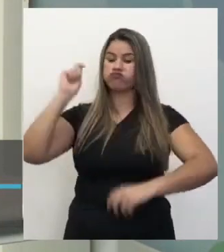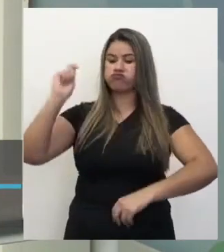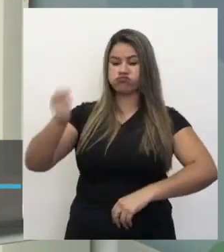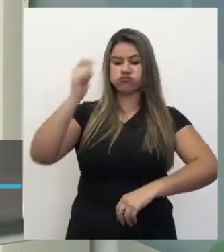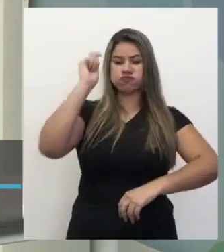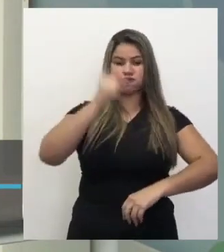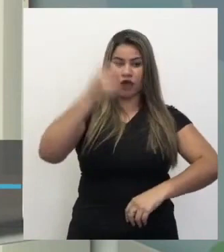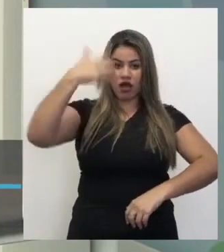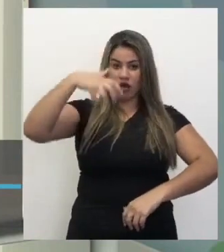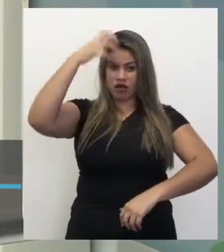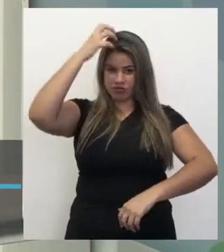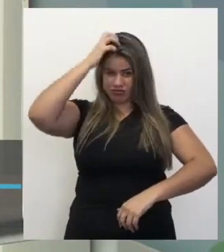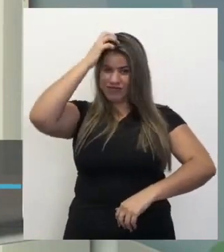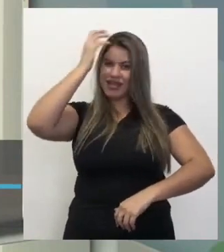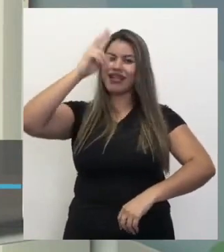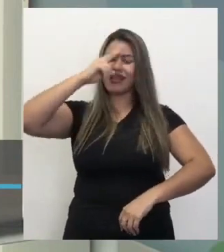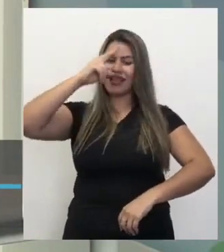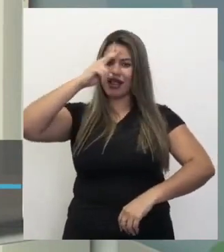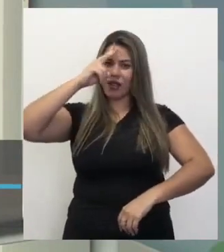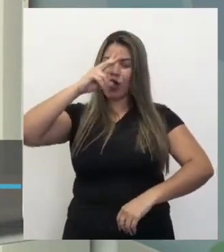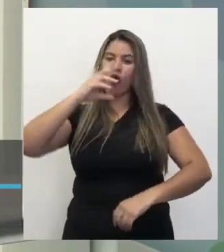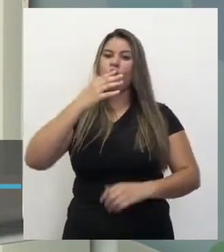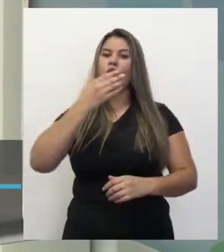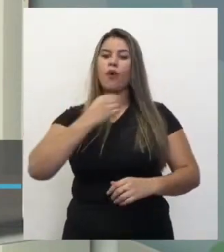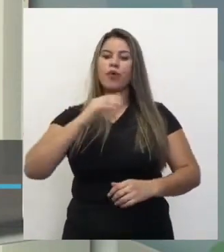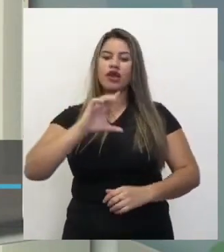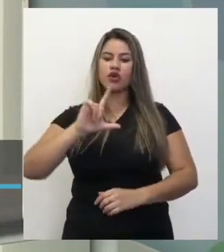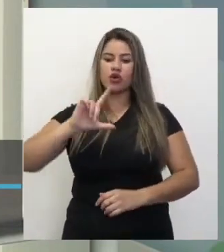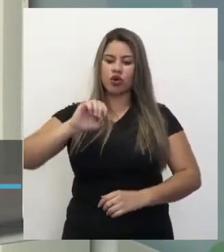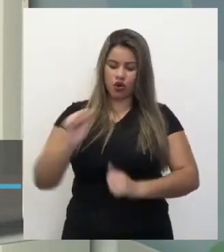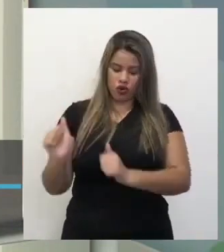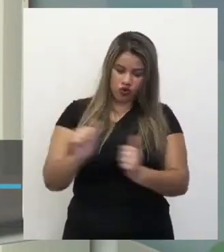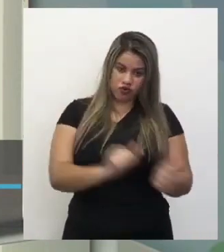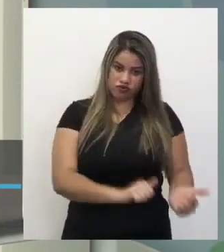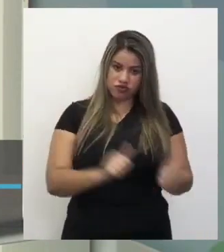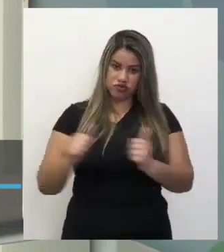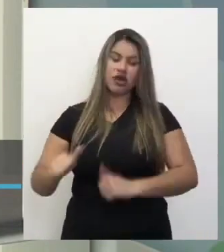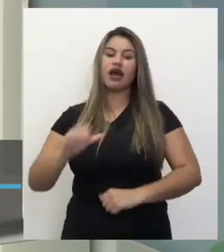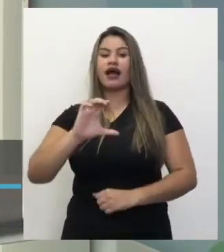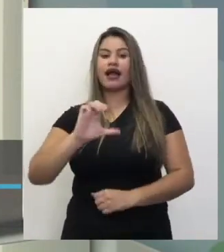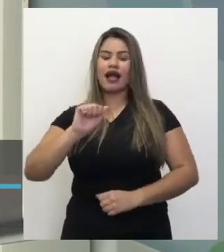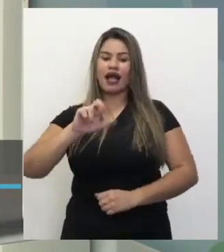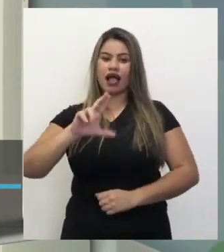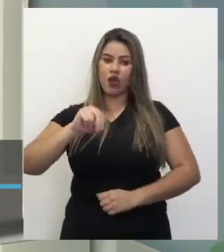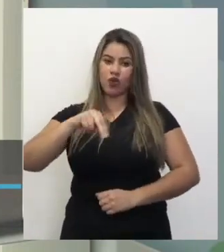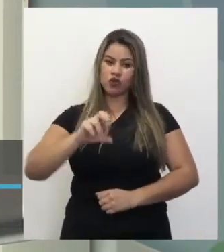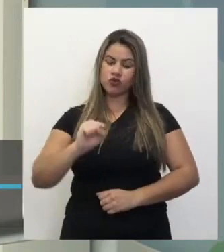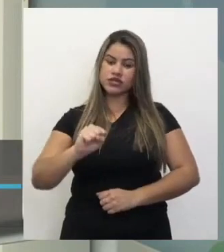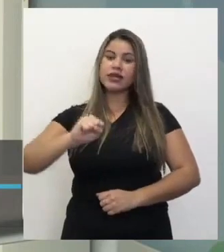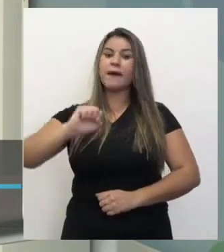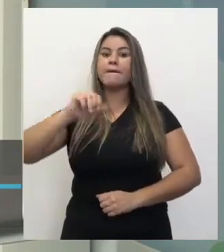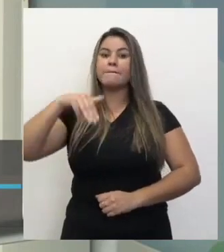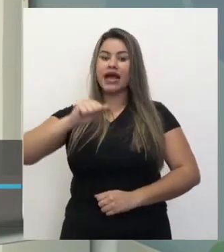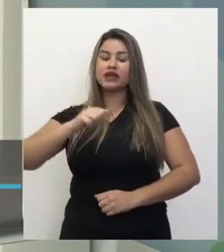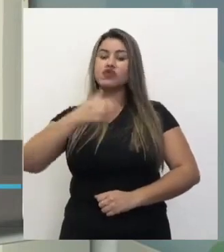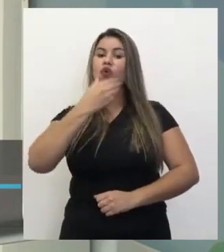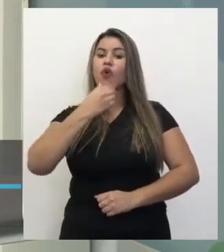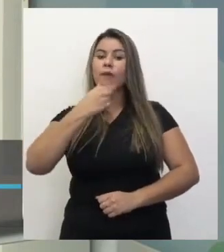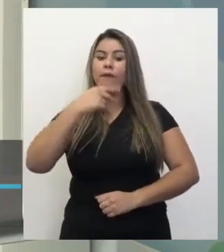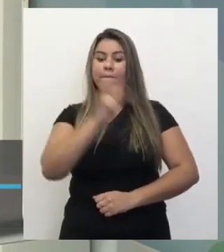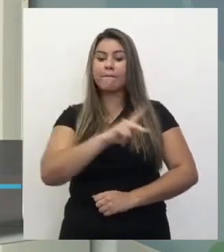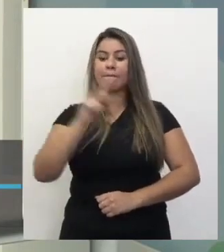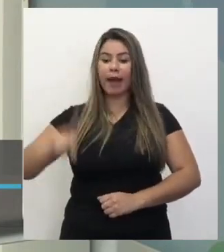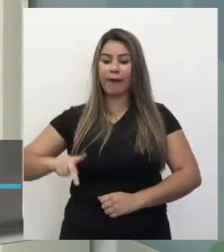passada. A gente viu lá o batismo de Clovis, coroação do Carlos Magno, era o Papa que estava ali colocando a coroa na cabeça,